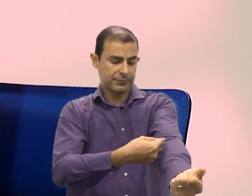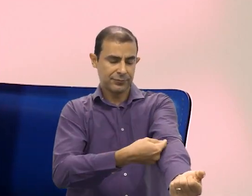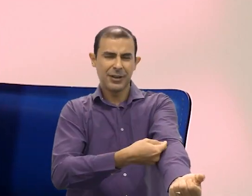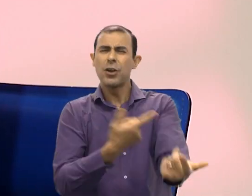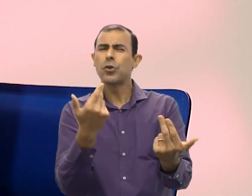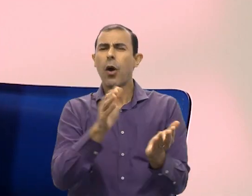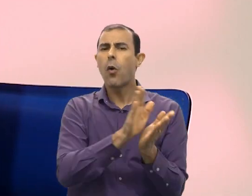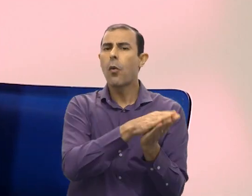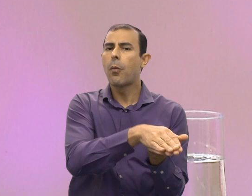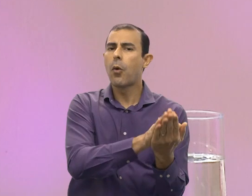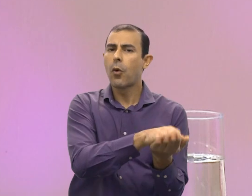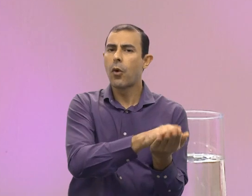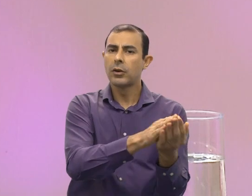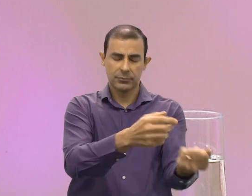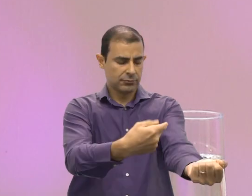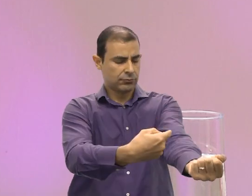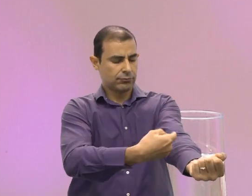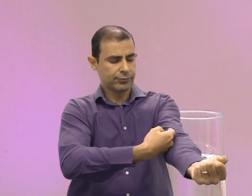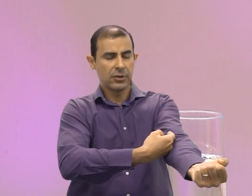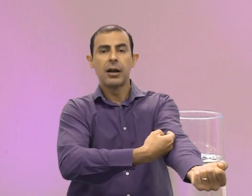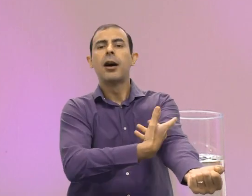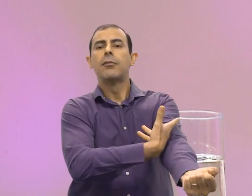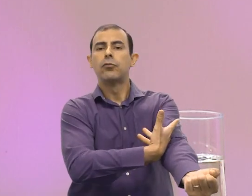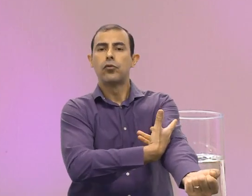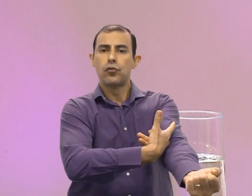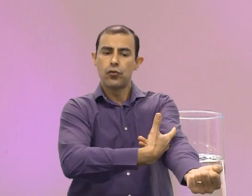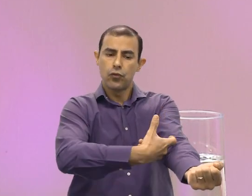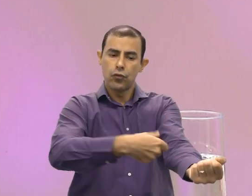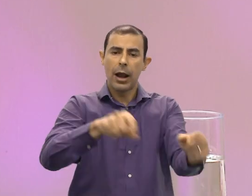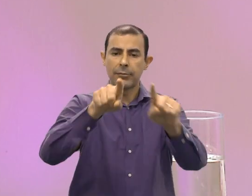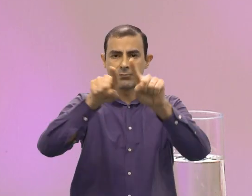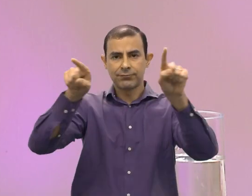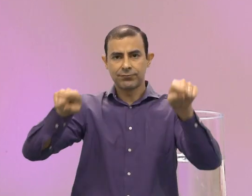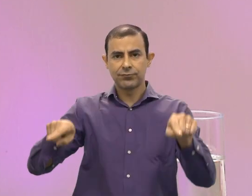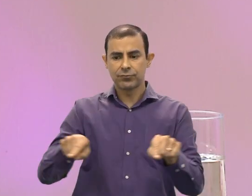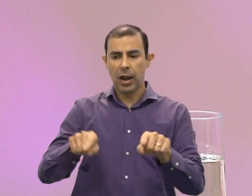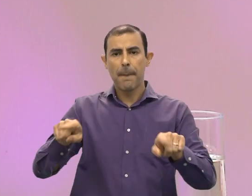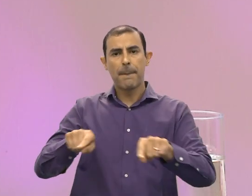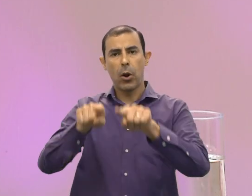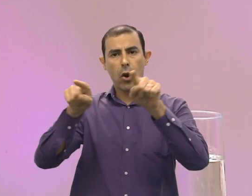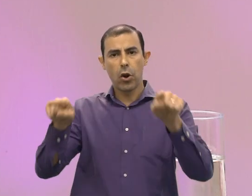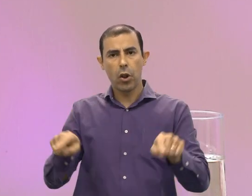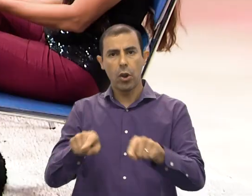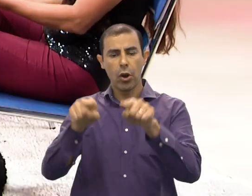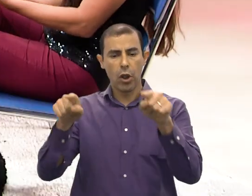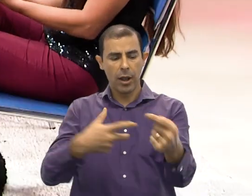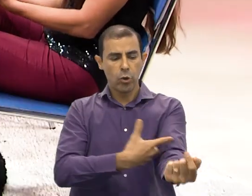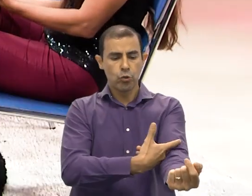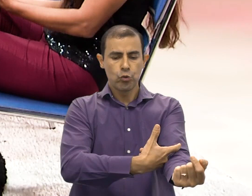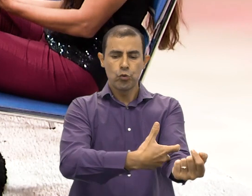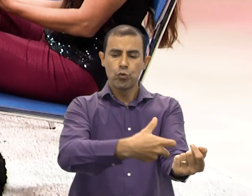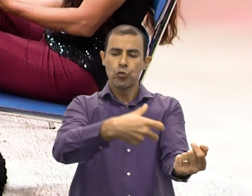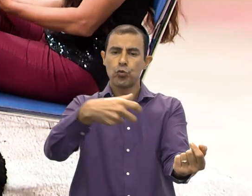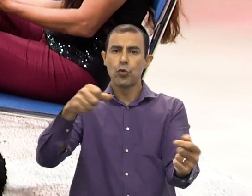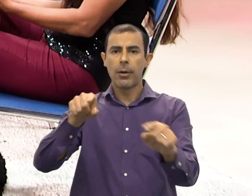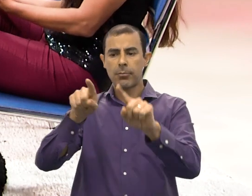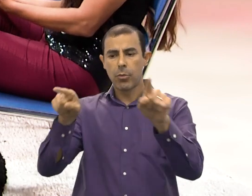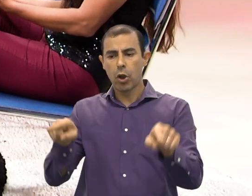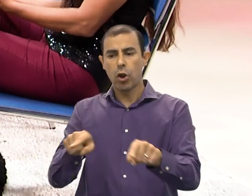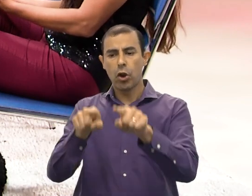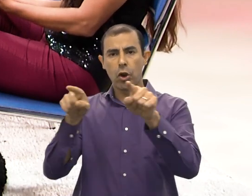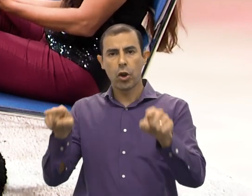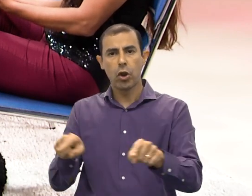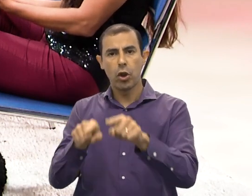a máquina que retira esse sangue, ela faz esse processo de filtração. Ela tira uma quantidade de sangue, filtra essas células,